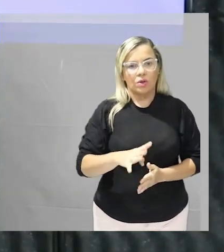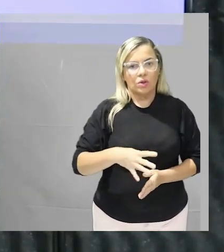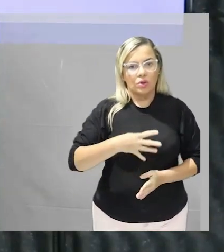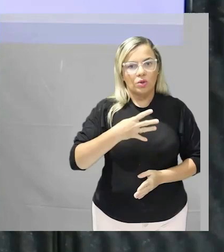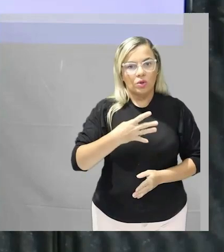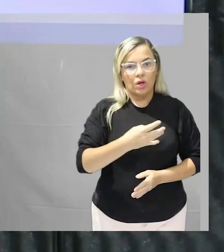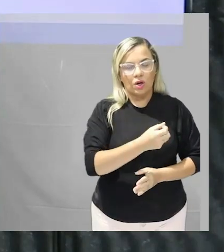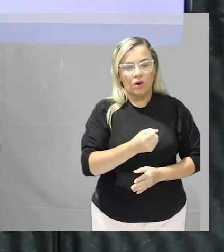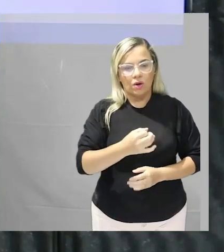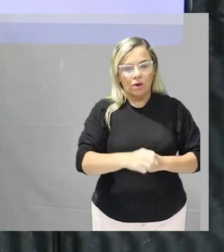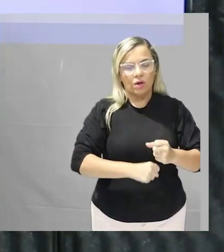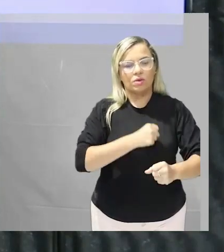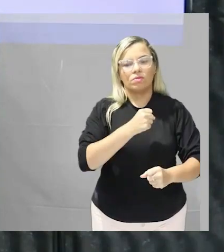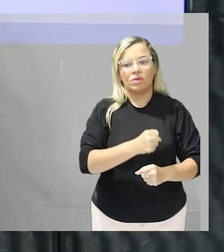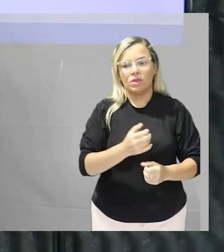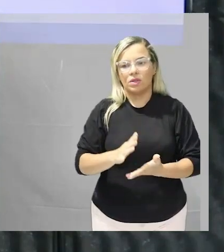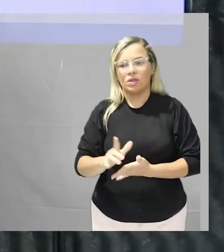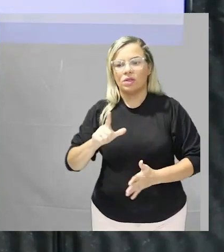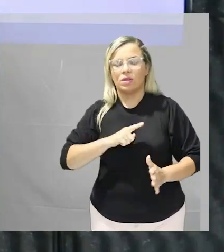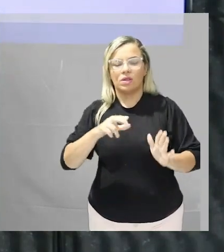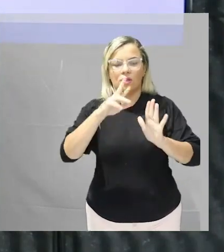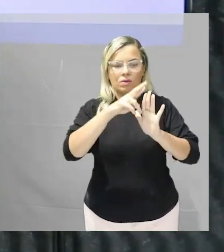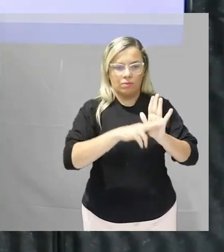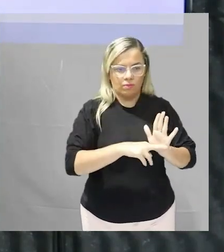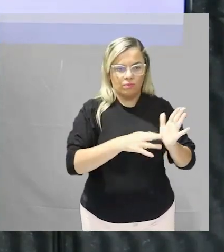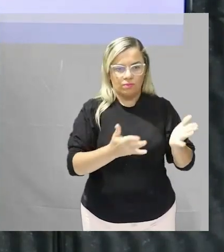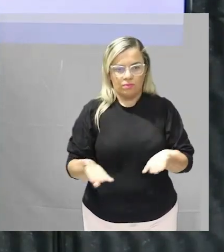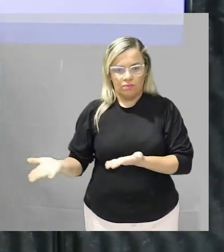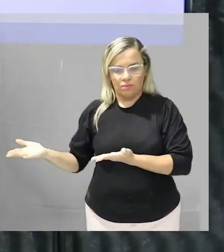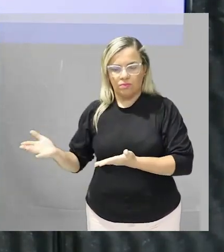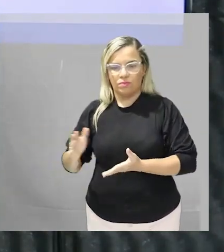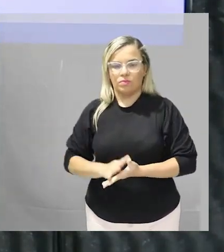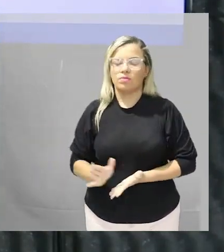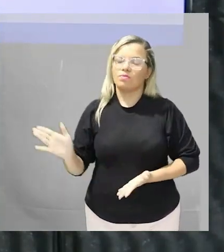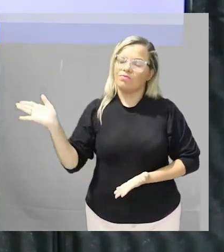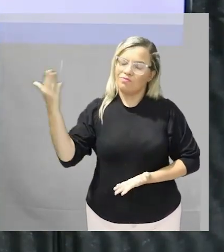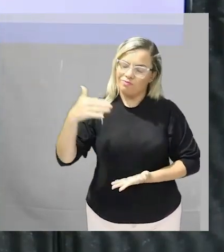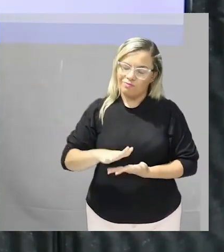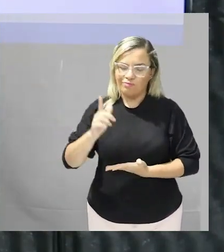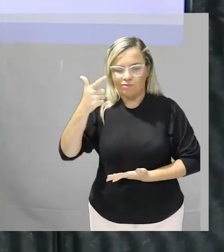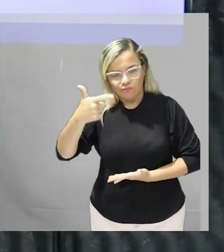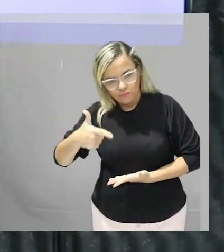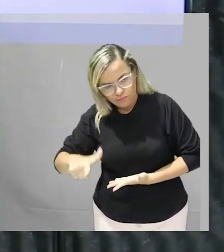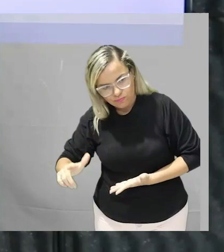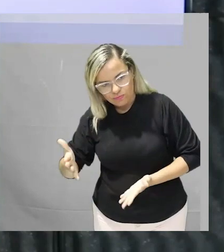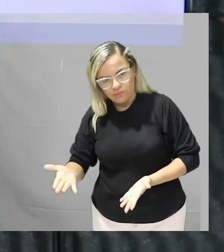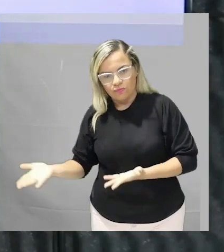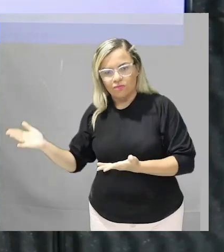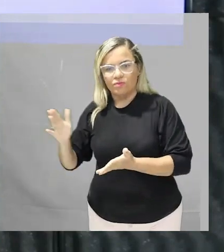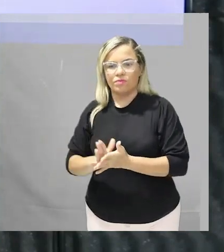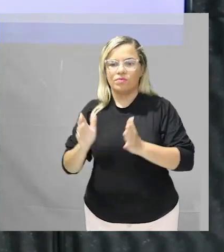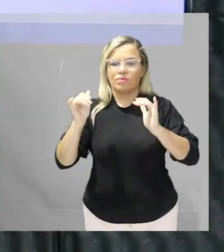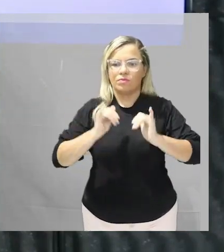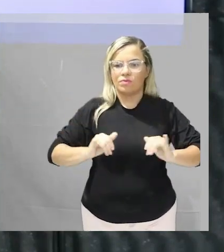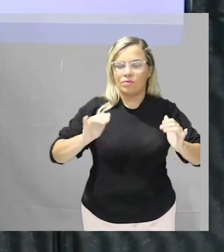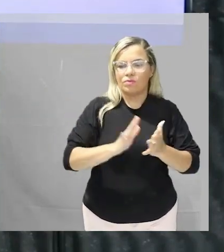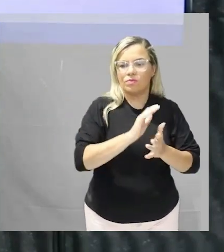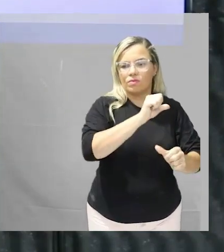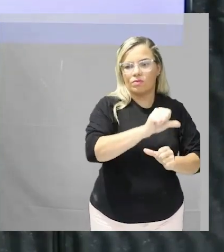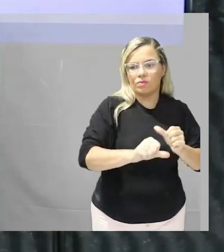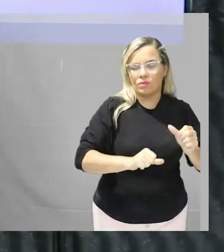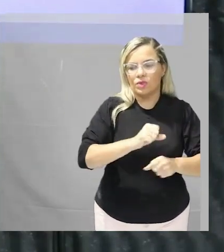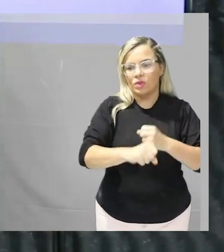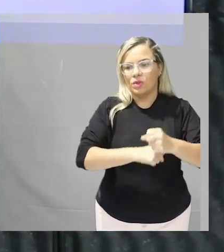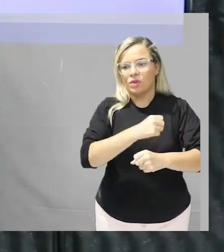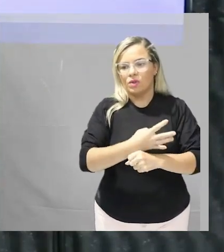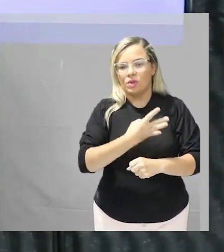regra tá bom a regra vou repetir aqui diz o seguinte ó a variação do